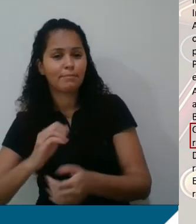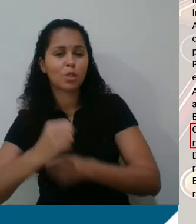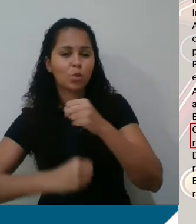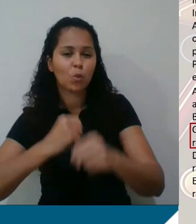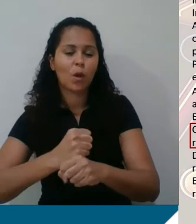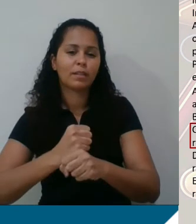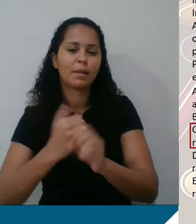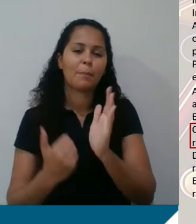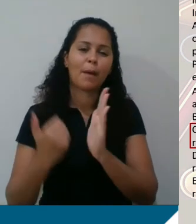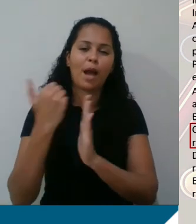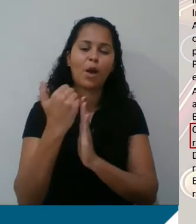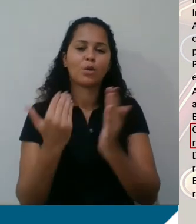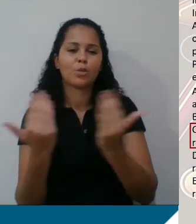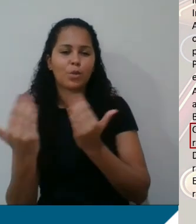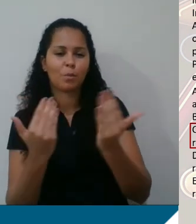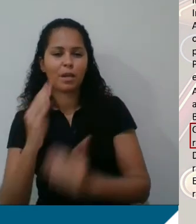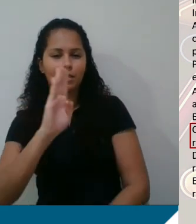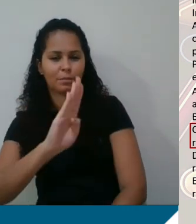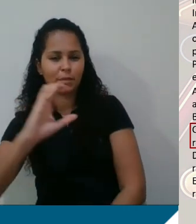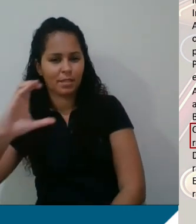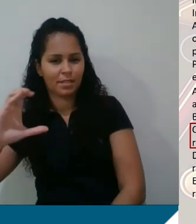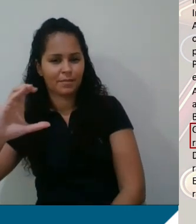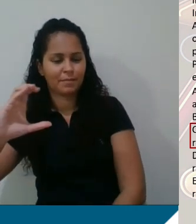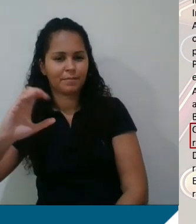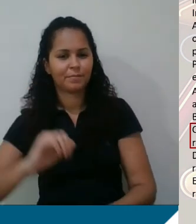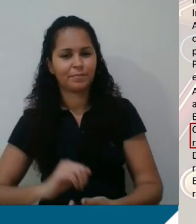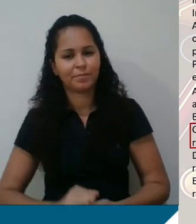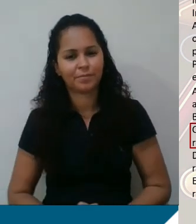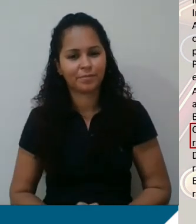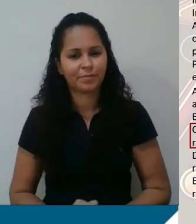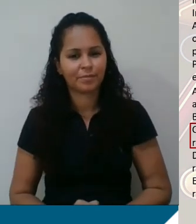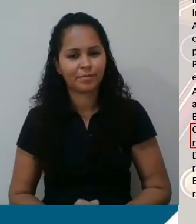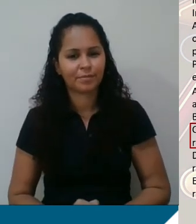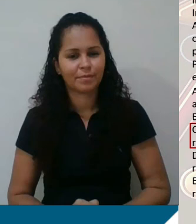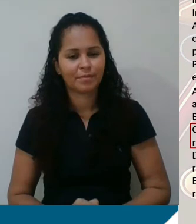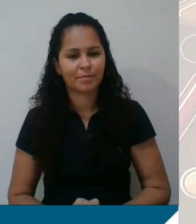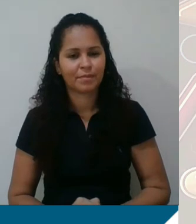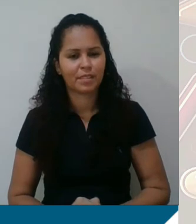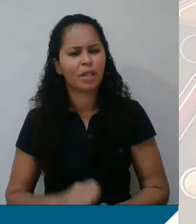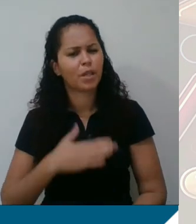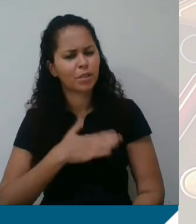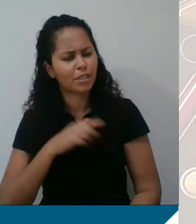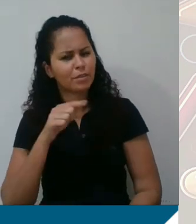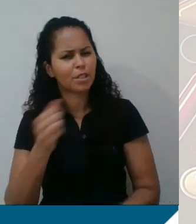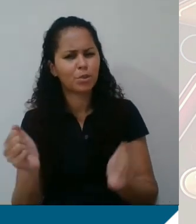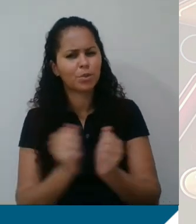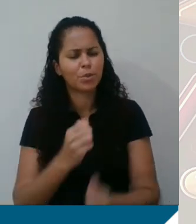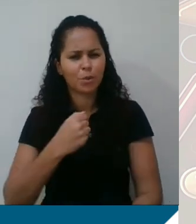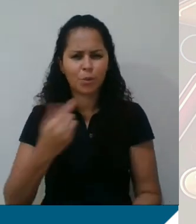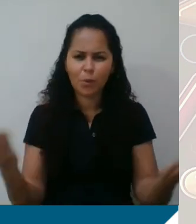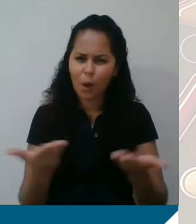é maior que as rentabilidades anuais dos investimentos B e C. Eu gostaria que